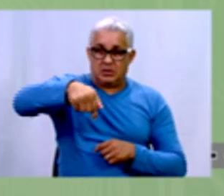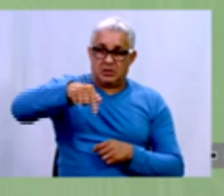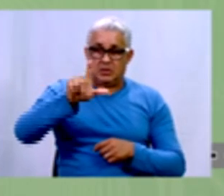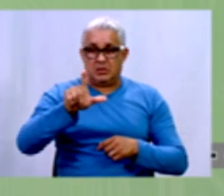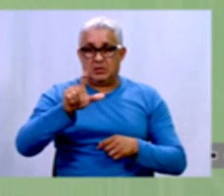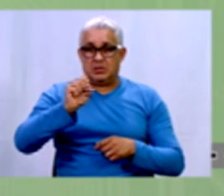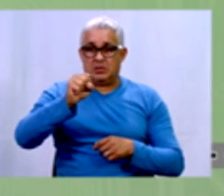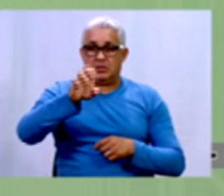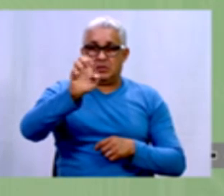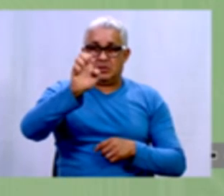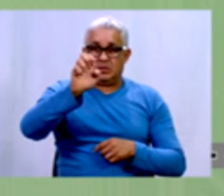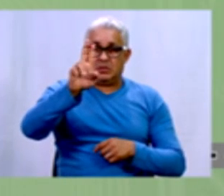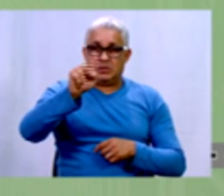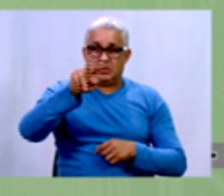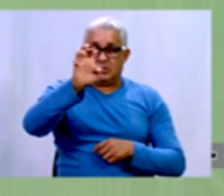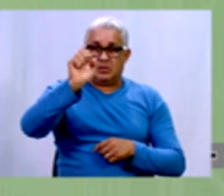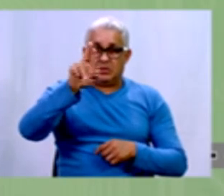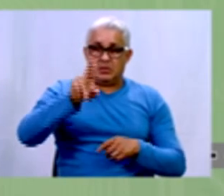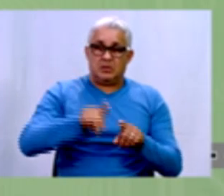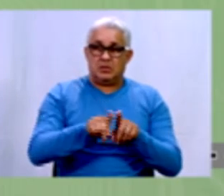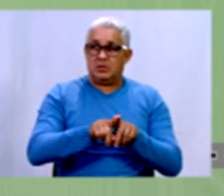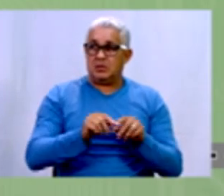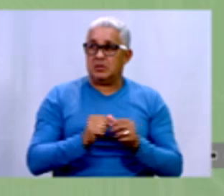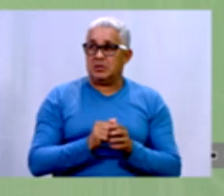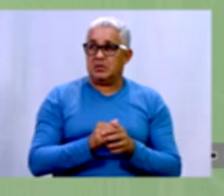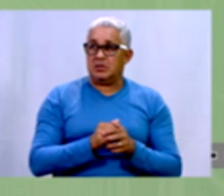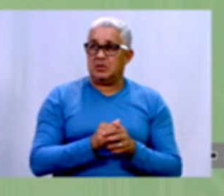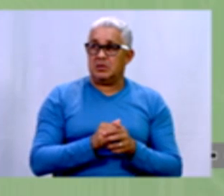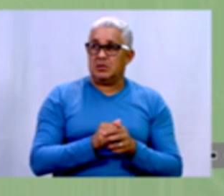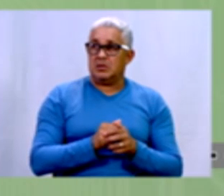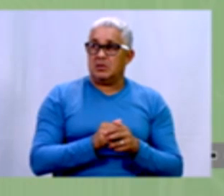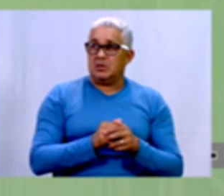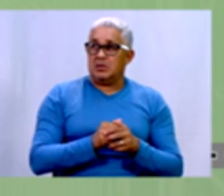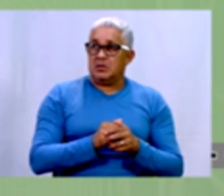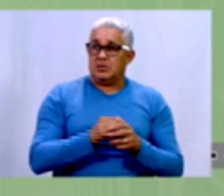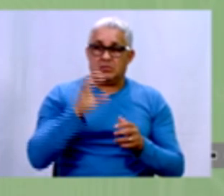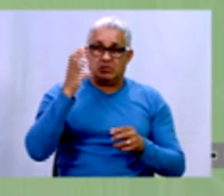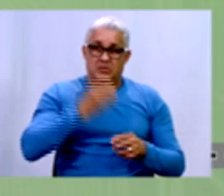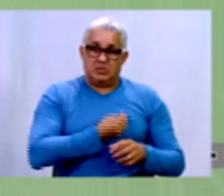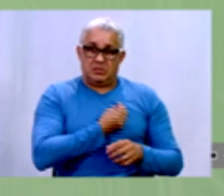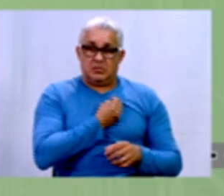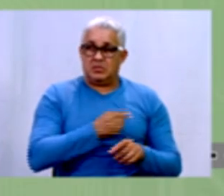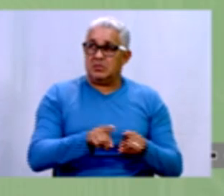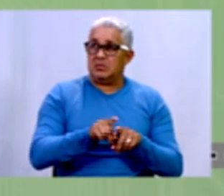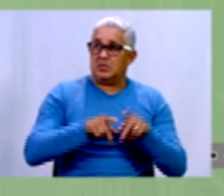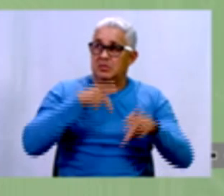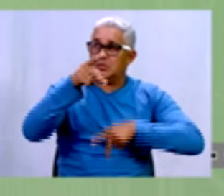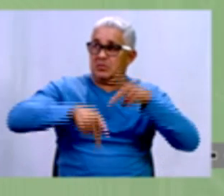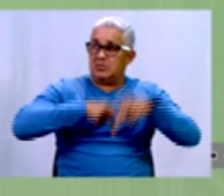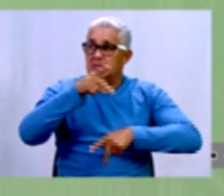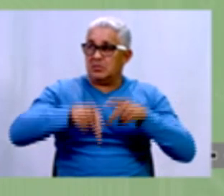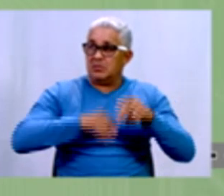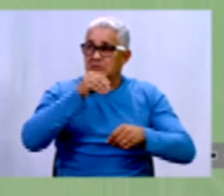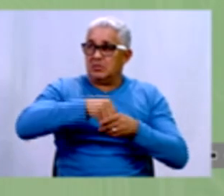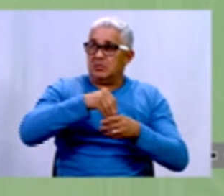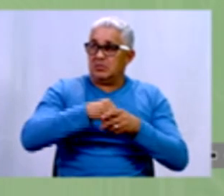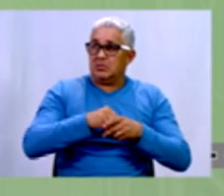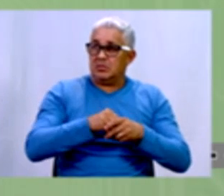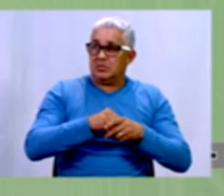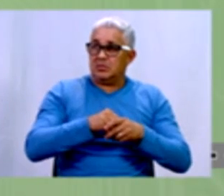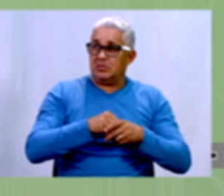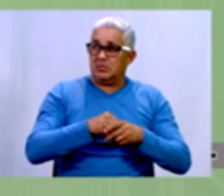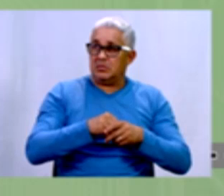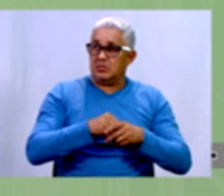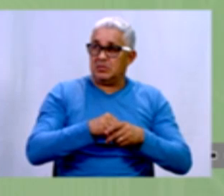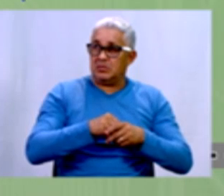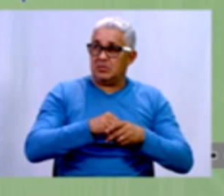Postgres. Ciências da vida. Funcionalidade para estudos genéticos da população. Então, esse aqui seria um objetivo para um sprint. Serviços